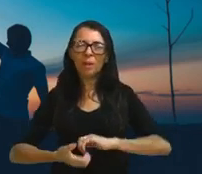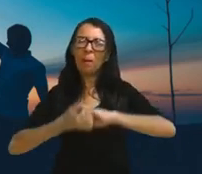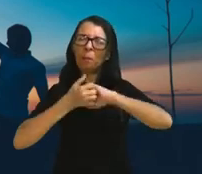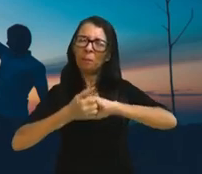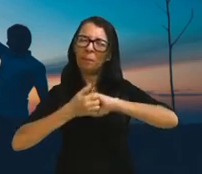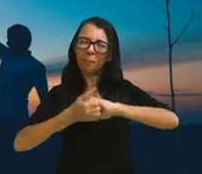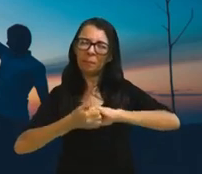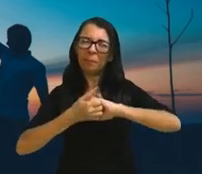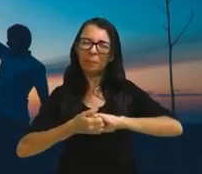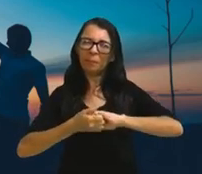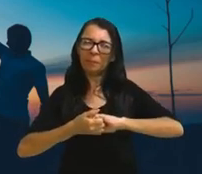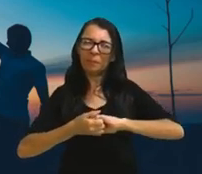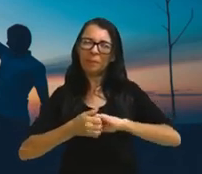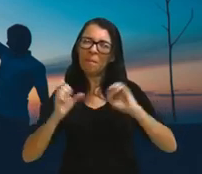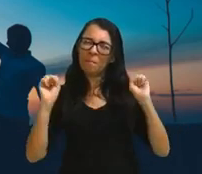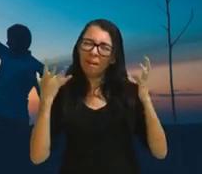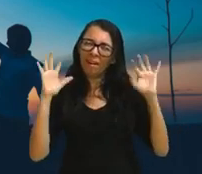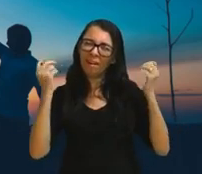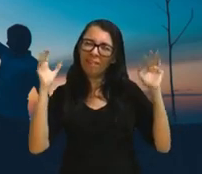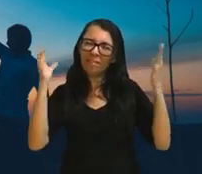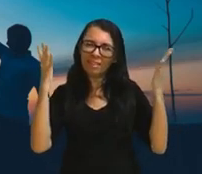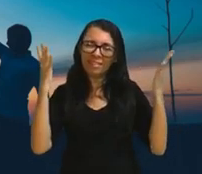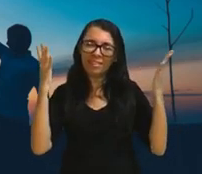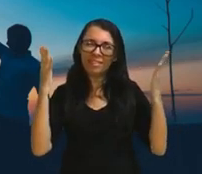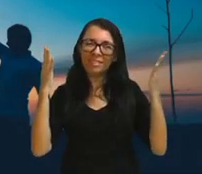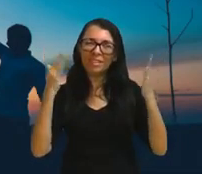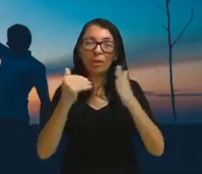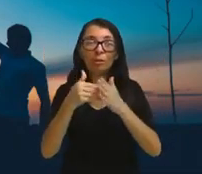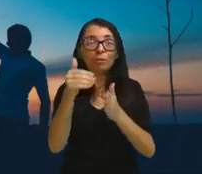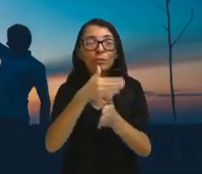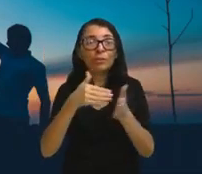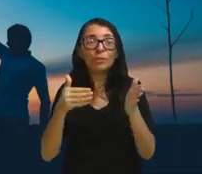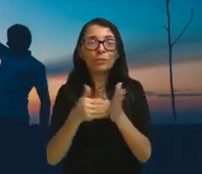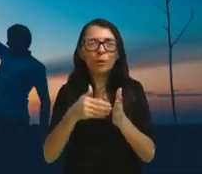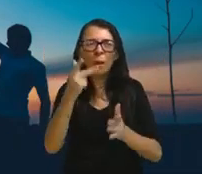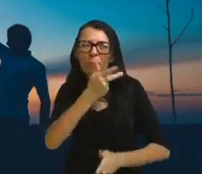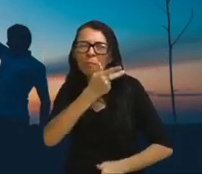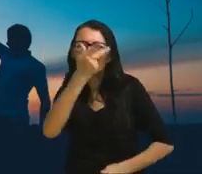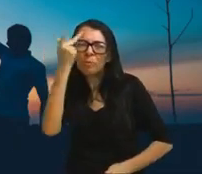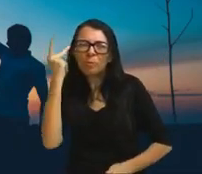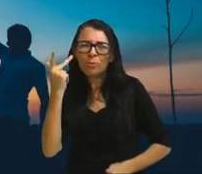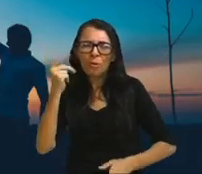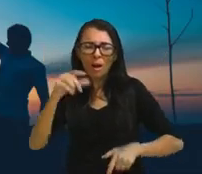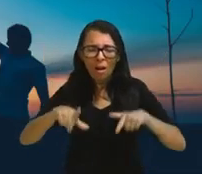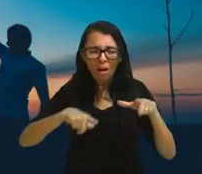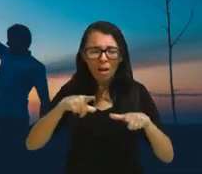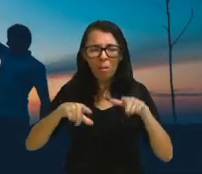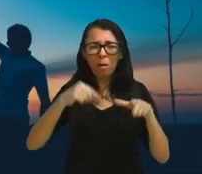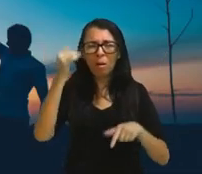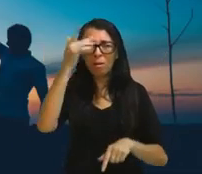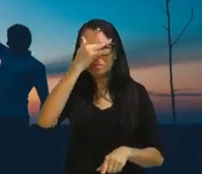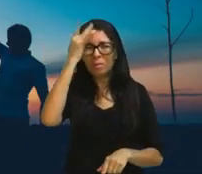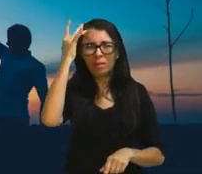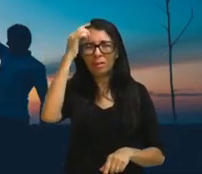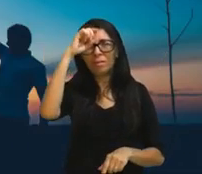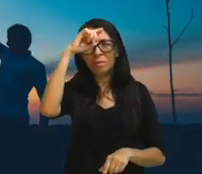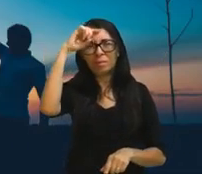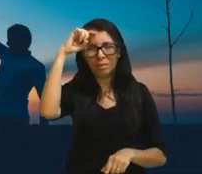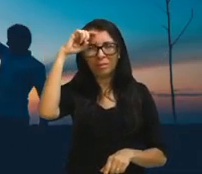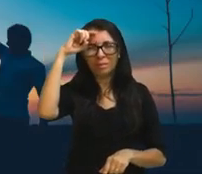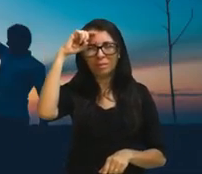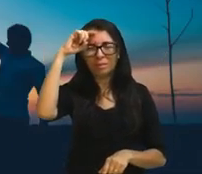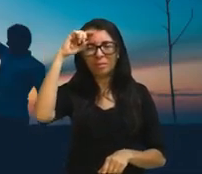enfermeiros, e aqui quero lembrar da irmã Cris, que já está aposentada, mas uma